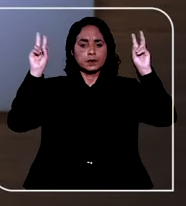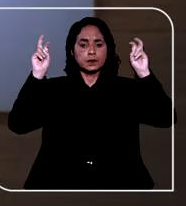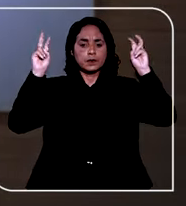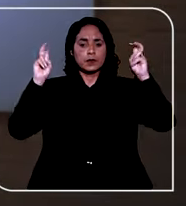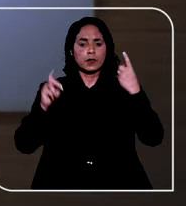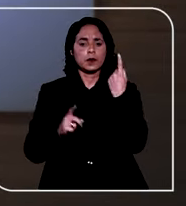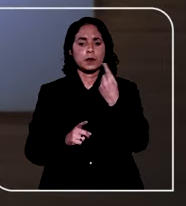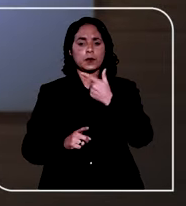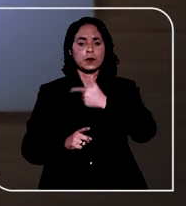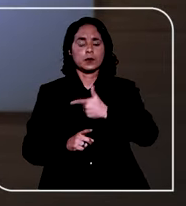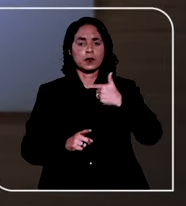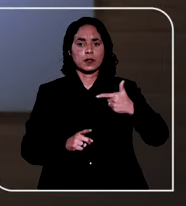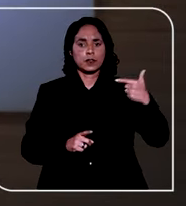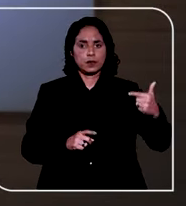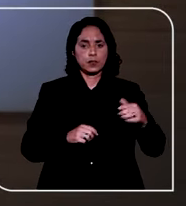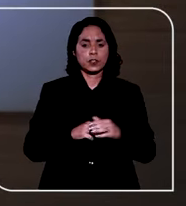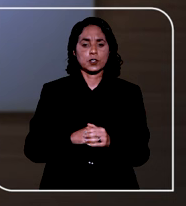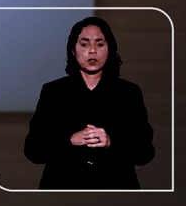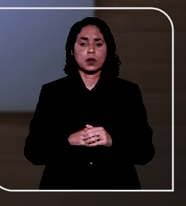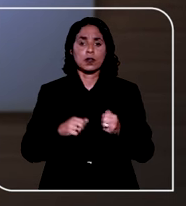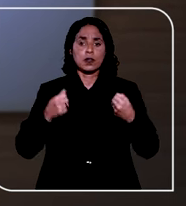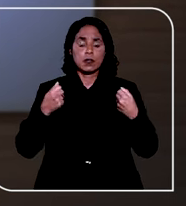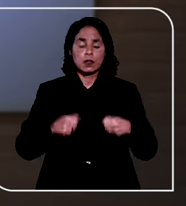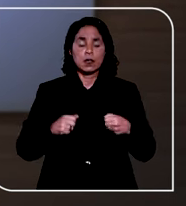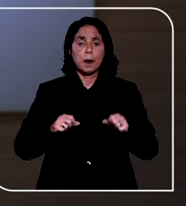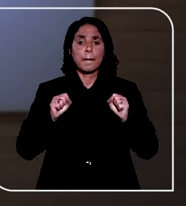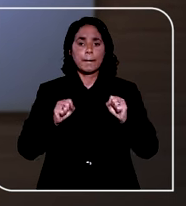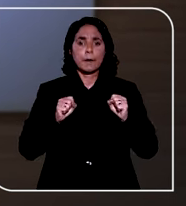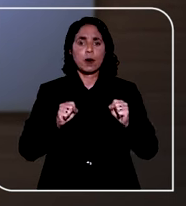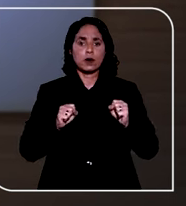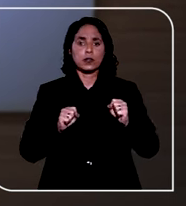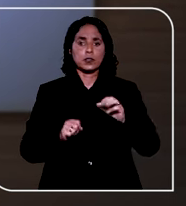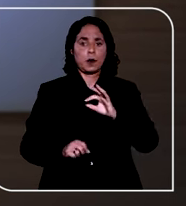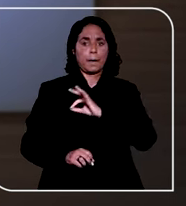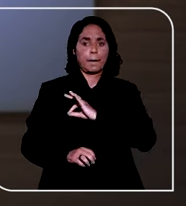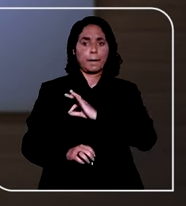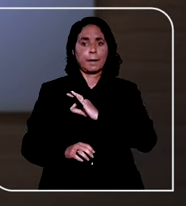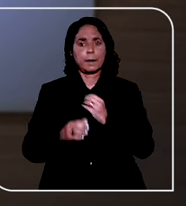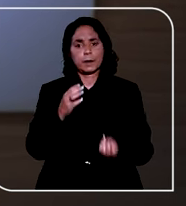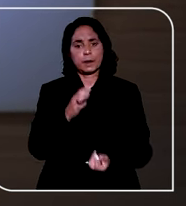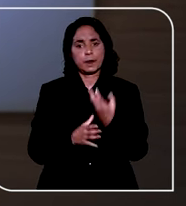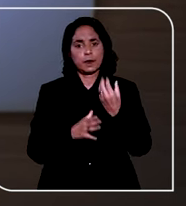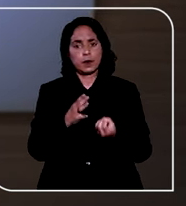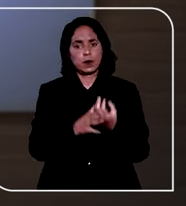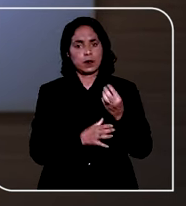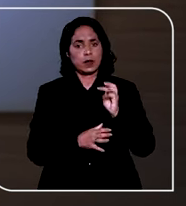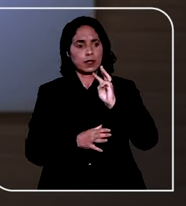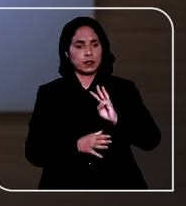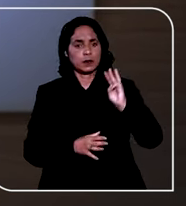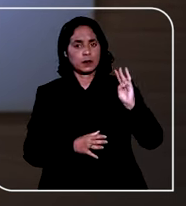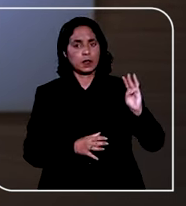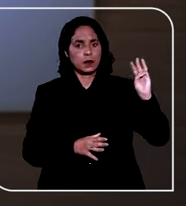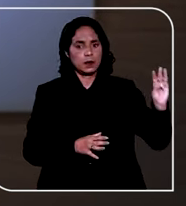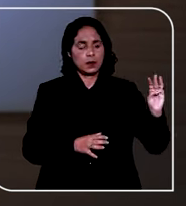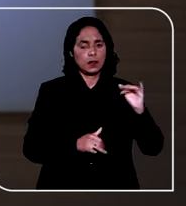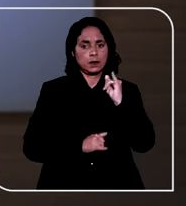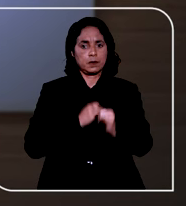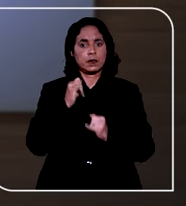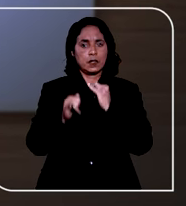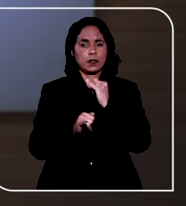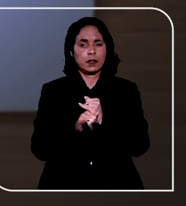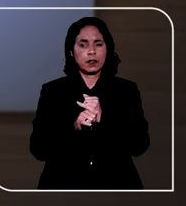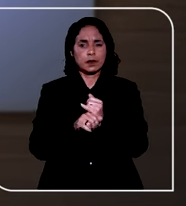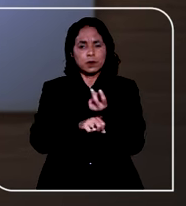1222 sobre a possibilidade de Agentes da Polícia Federal criarem sites ou fóruns na internet para